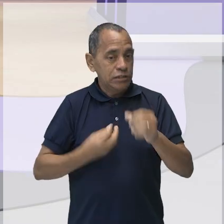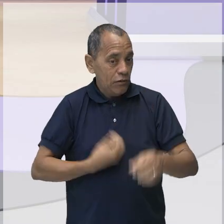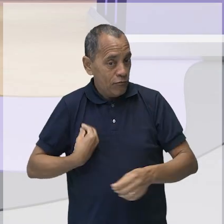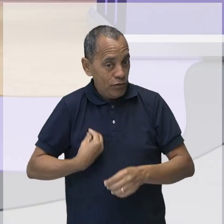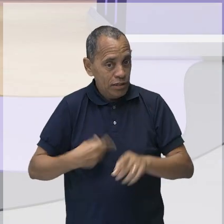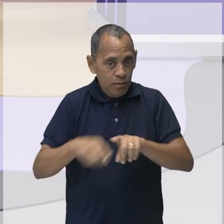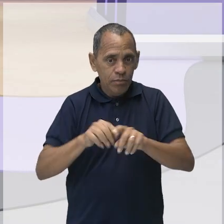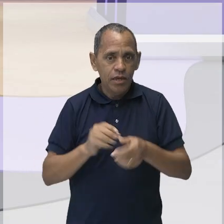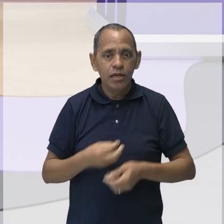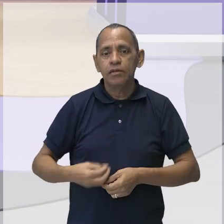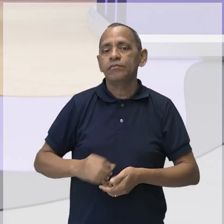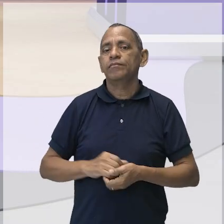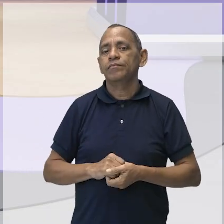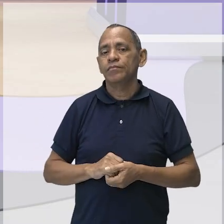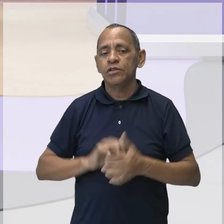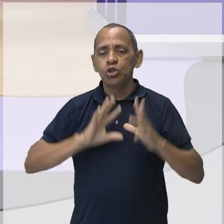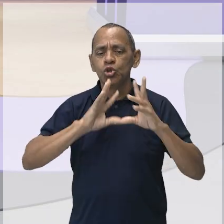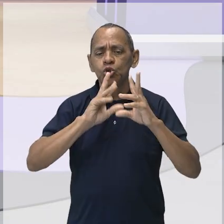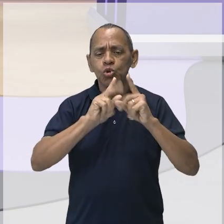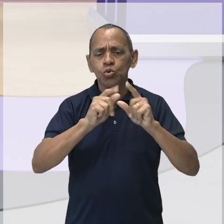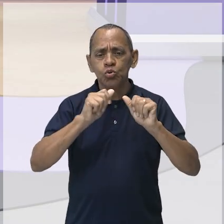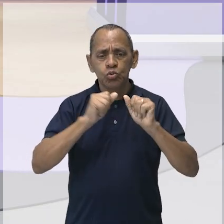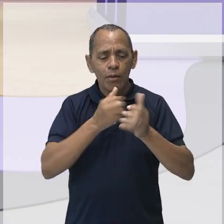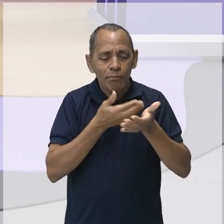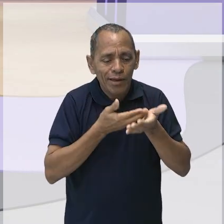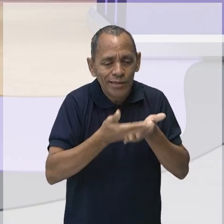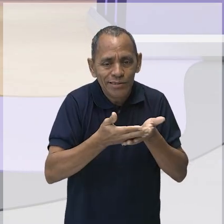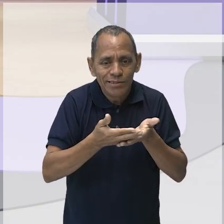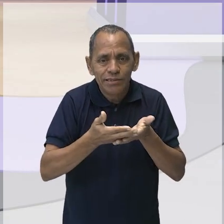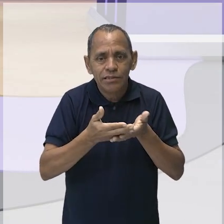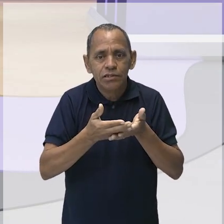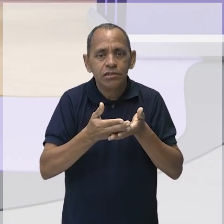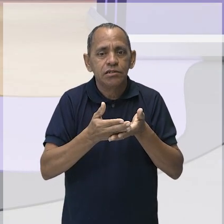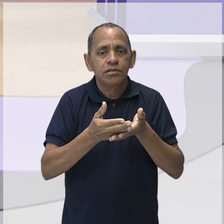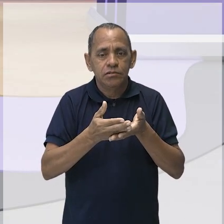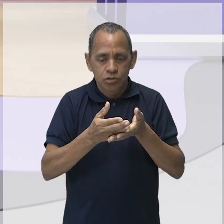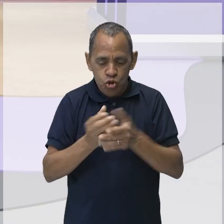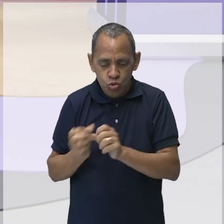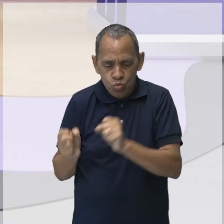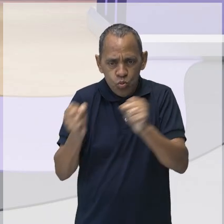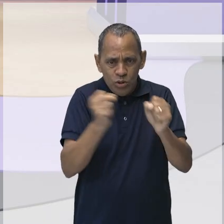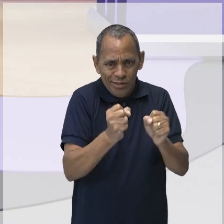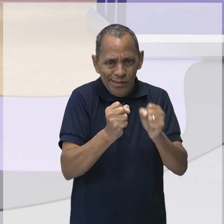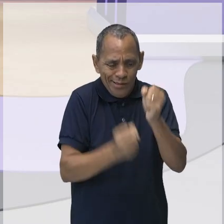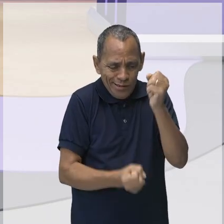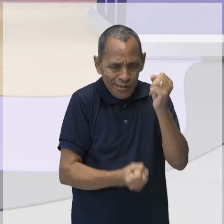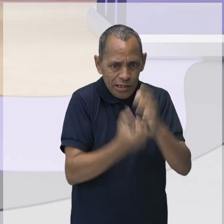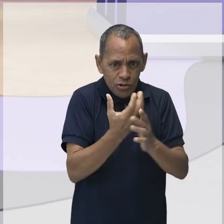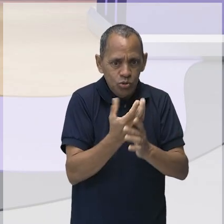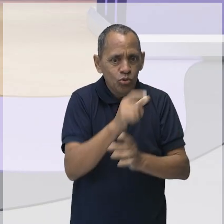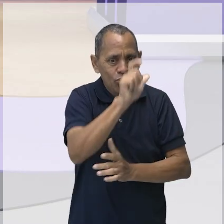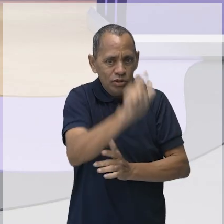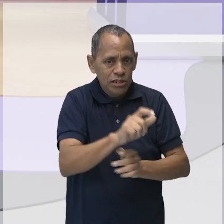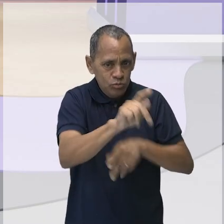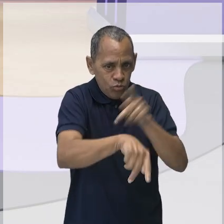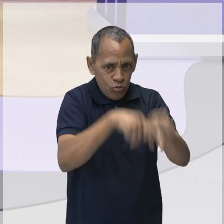que existe. Tudo, né, a partir do poder criador de Inhamandu.